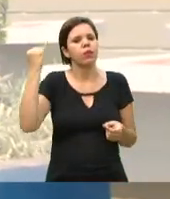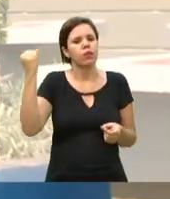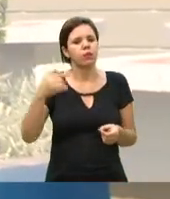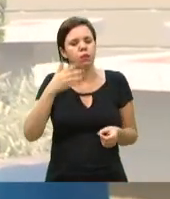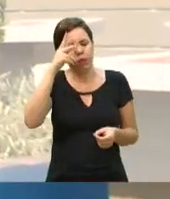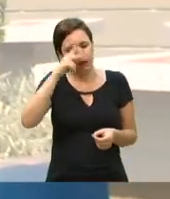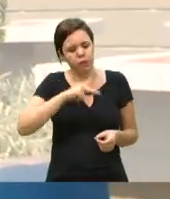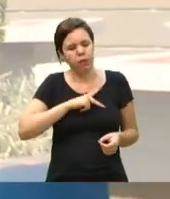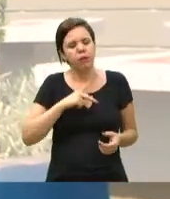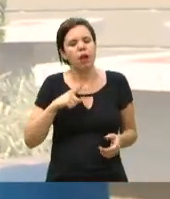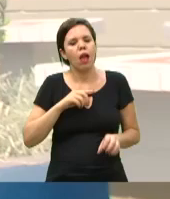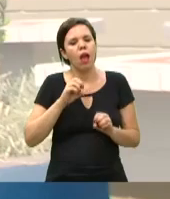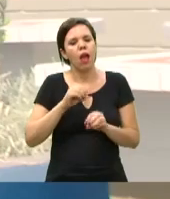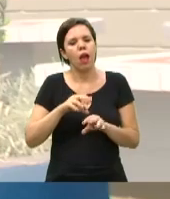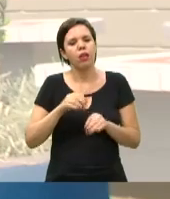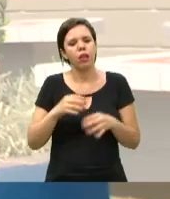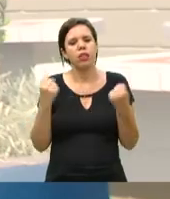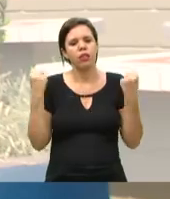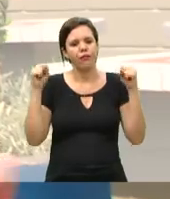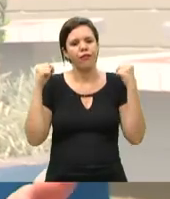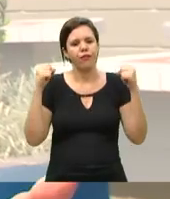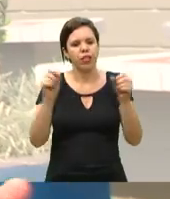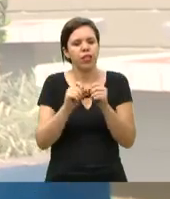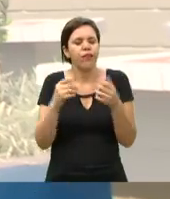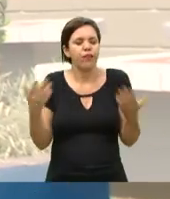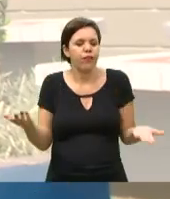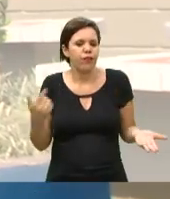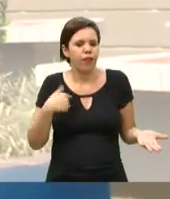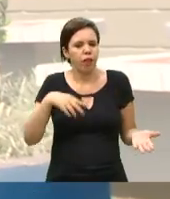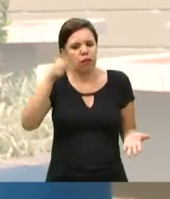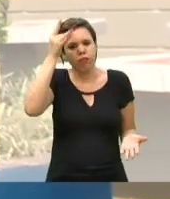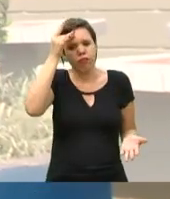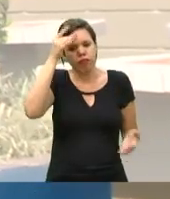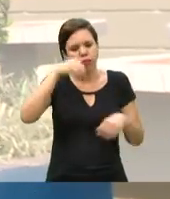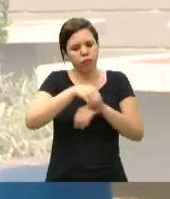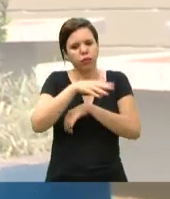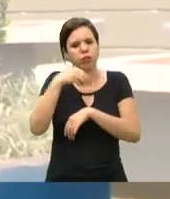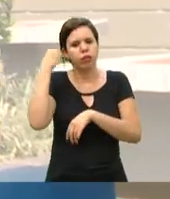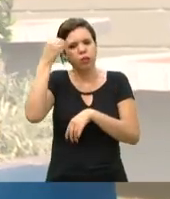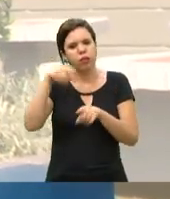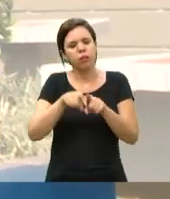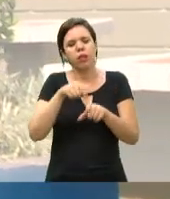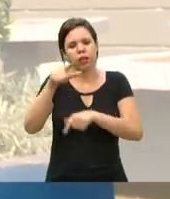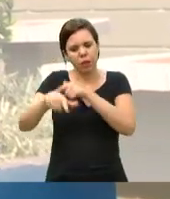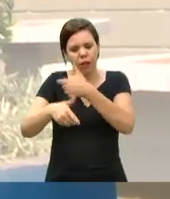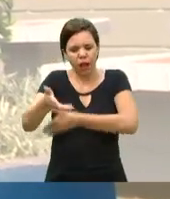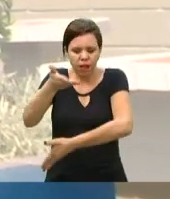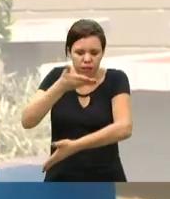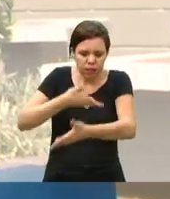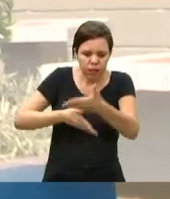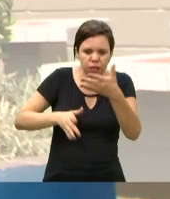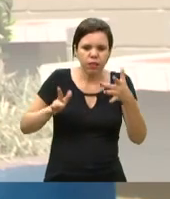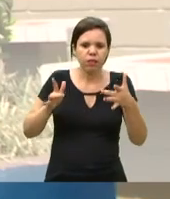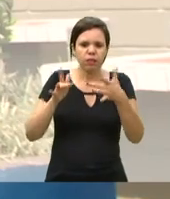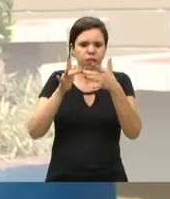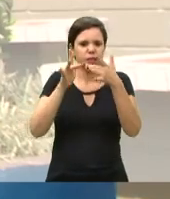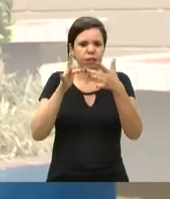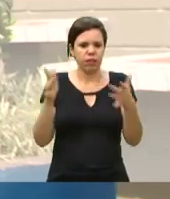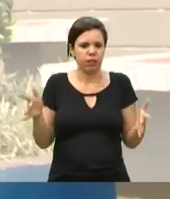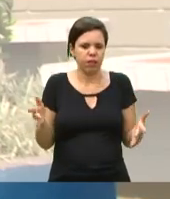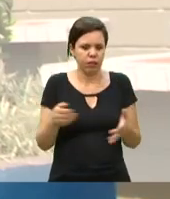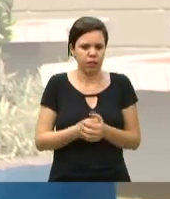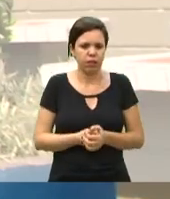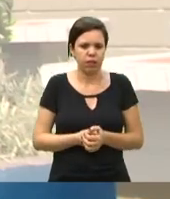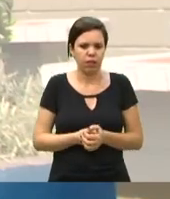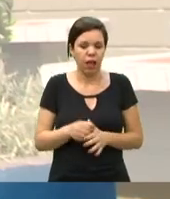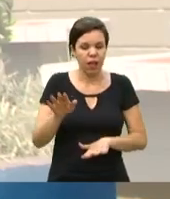para mim a educação física fez? Então, além de eu passar a minha experiência, eu posso trabalhar o social, né? O vínculo, isso